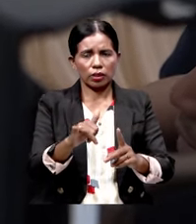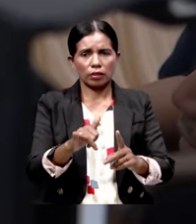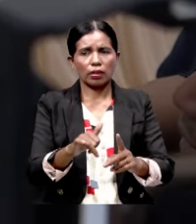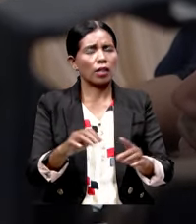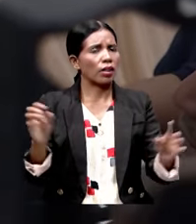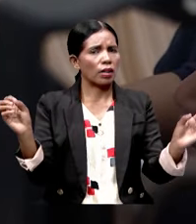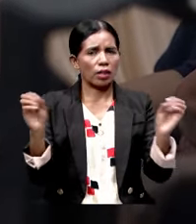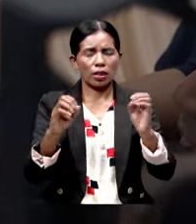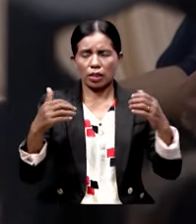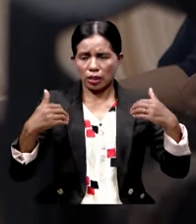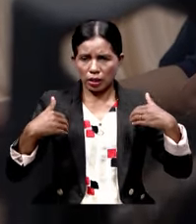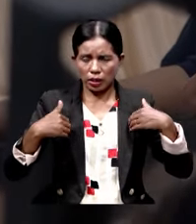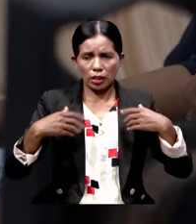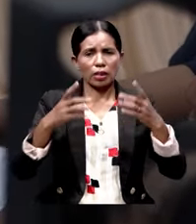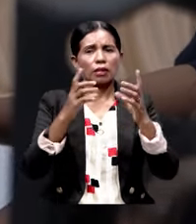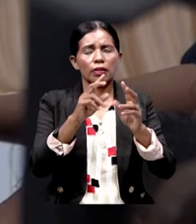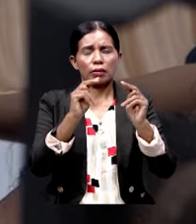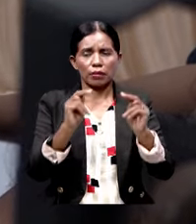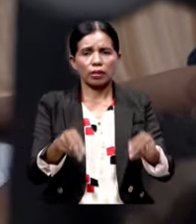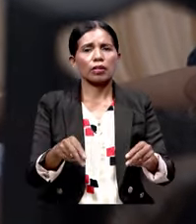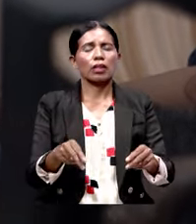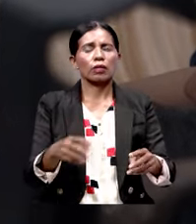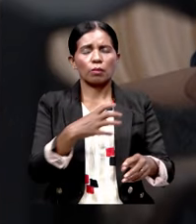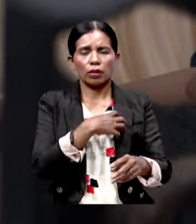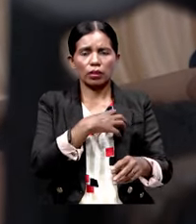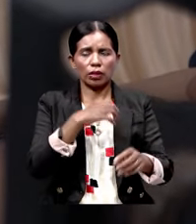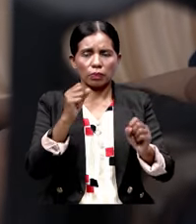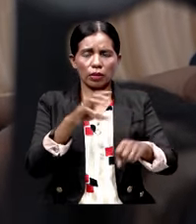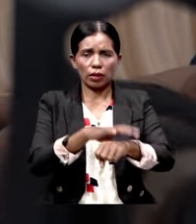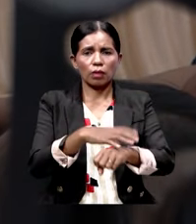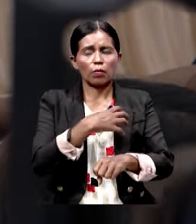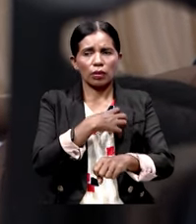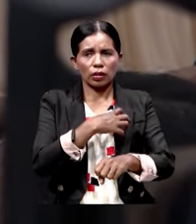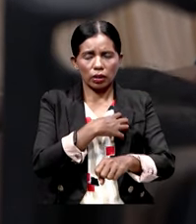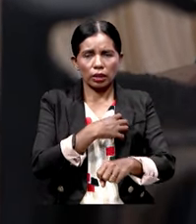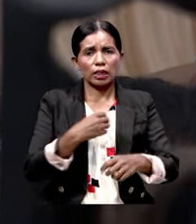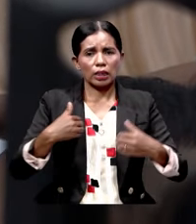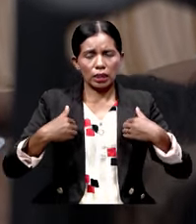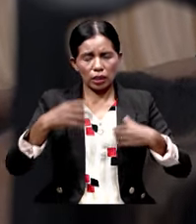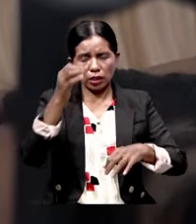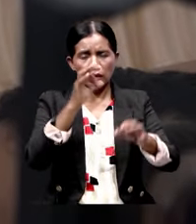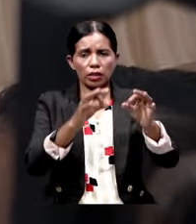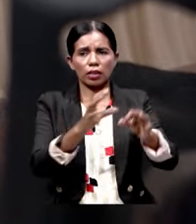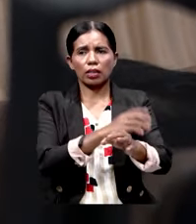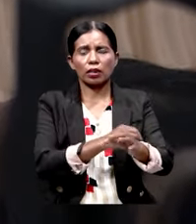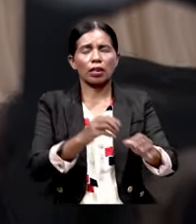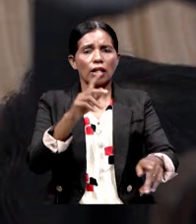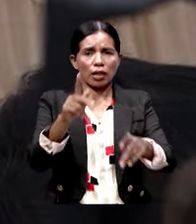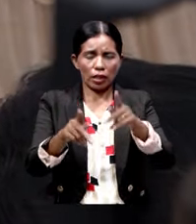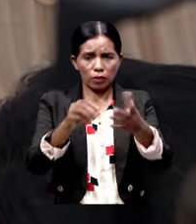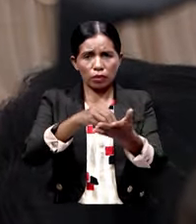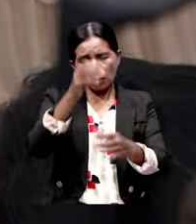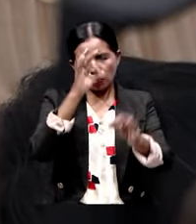é necessidade para a polícia atuar a apreensão. Polícia é obrigação a tu garante que a manifestação né, que